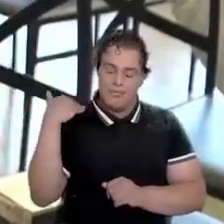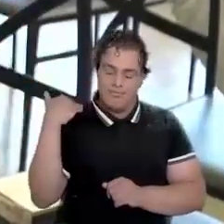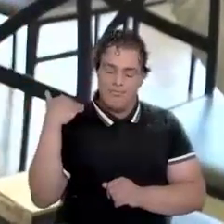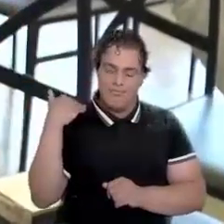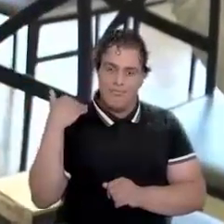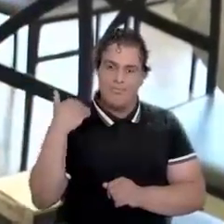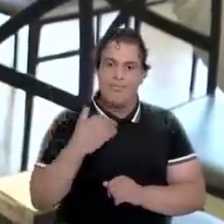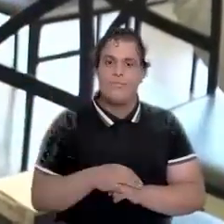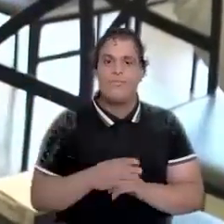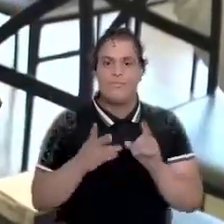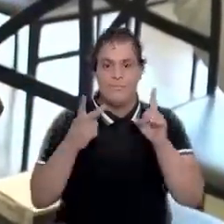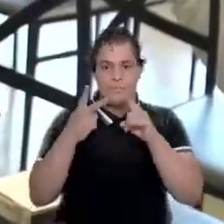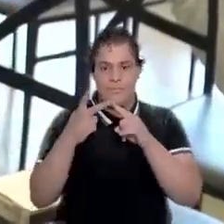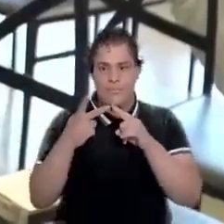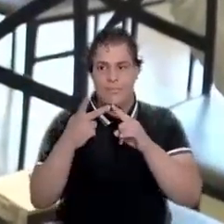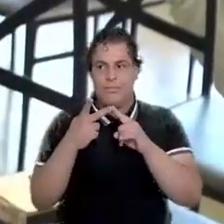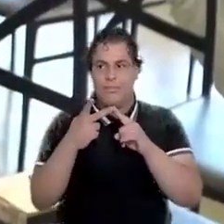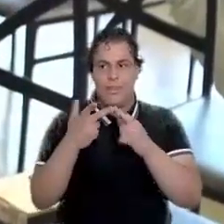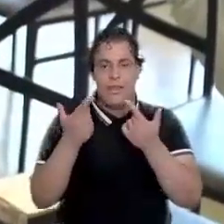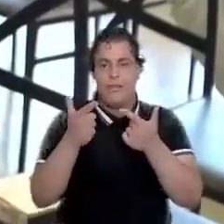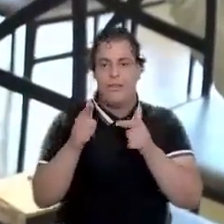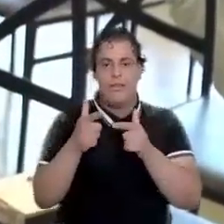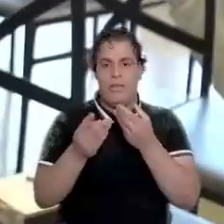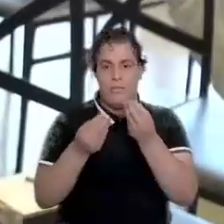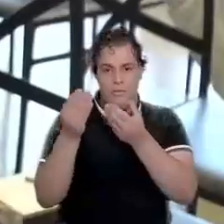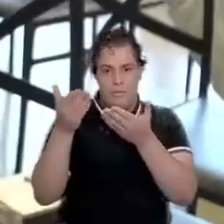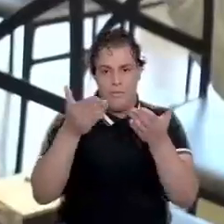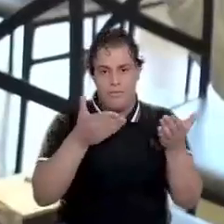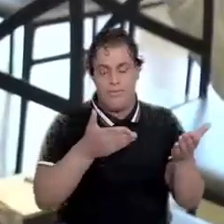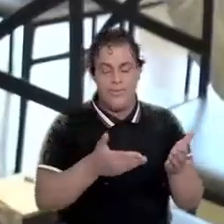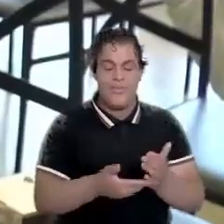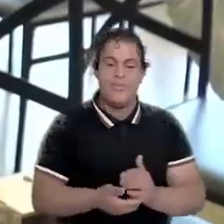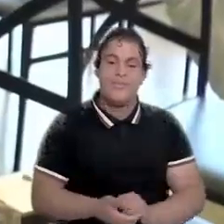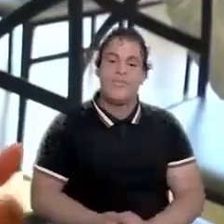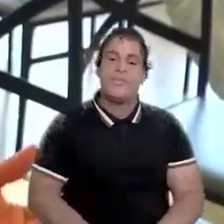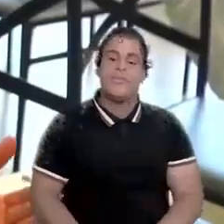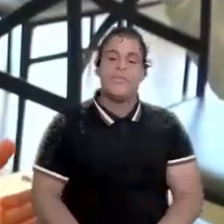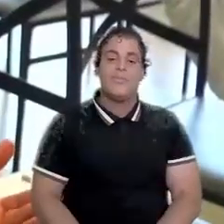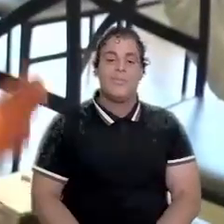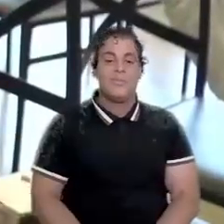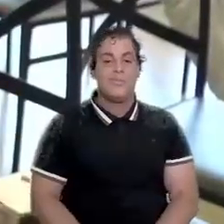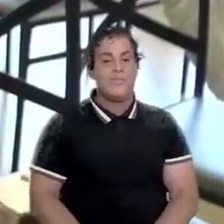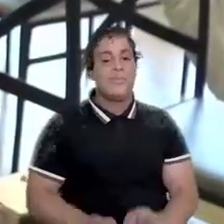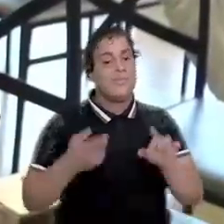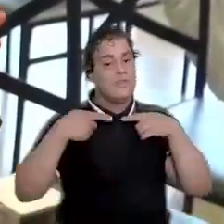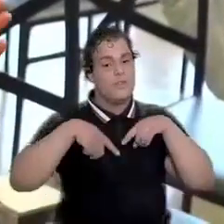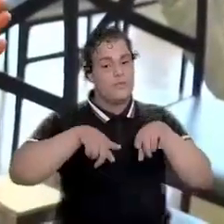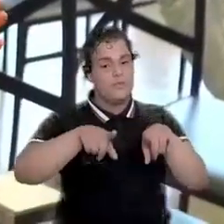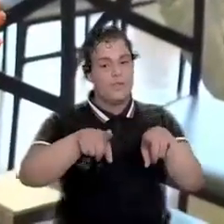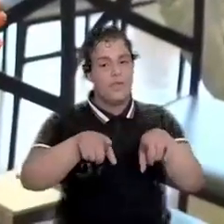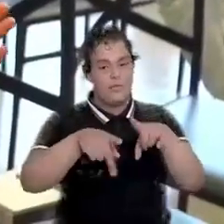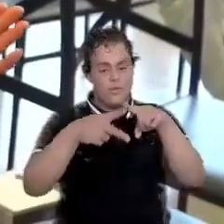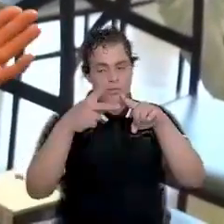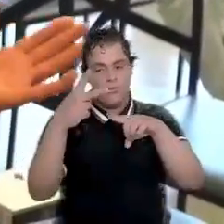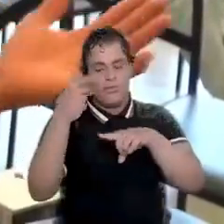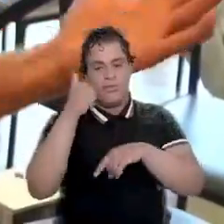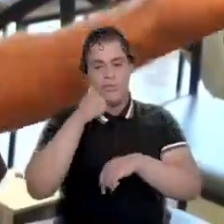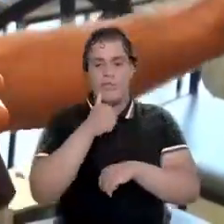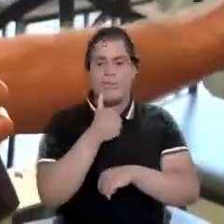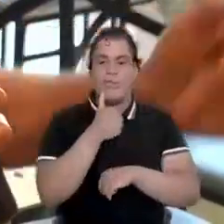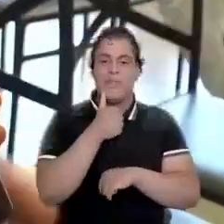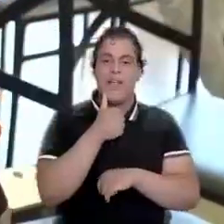a outra porque não teve como vir. Né? E, ao mesmo tempo, como são duas mulheres,